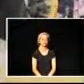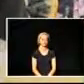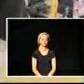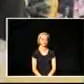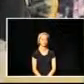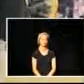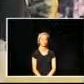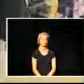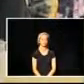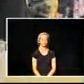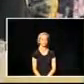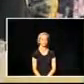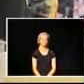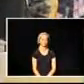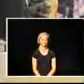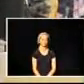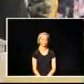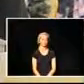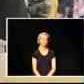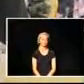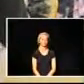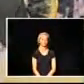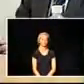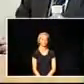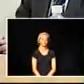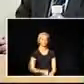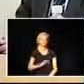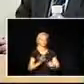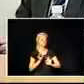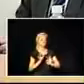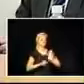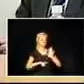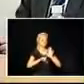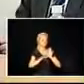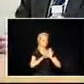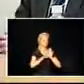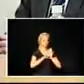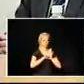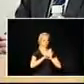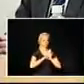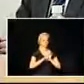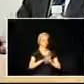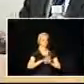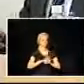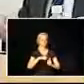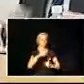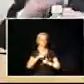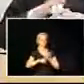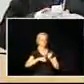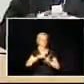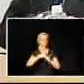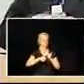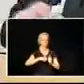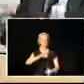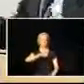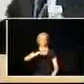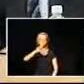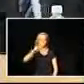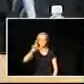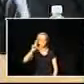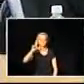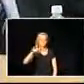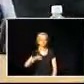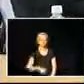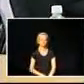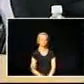ordinária 28/2014. Projeto de lei ordinário número 29/2014 dispõe sobre denominação de logradouro público na Praça